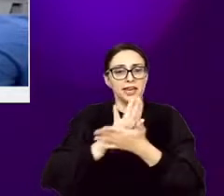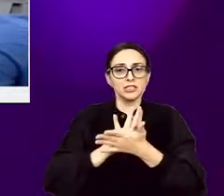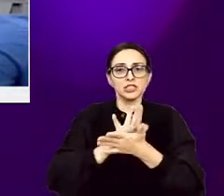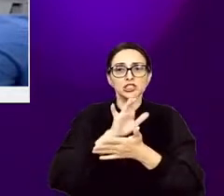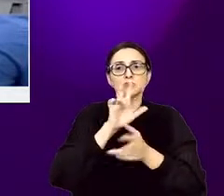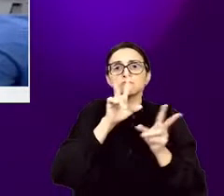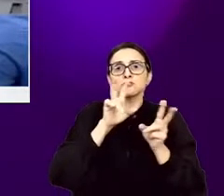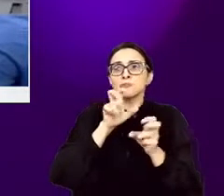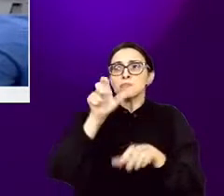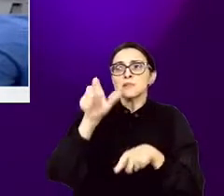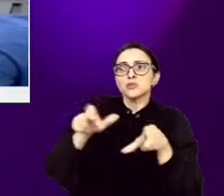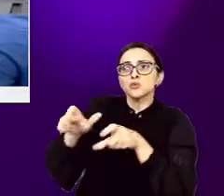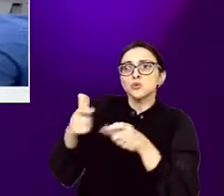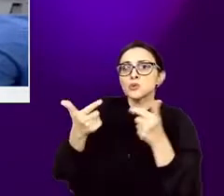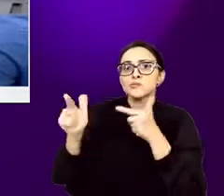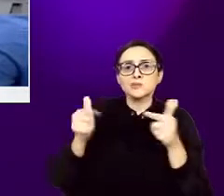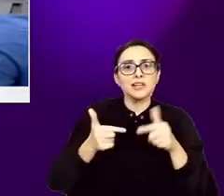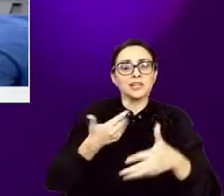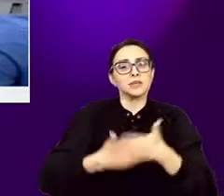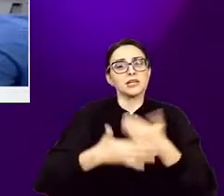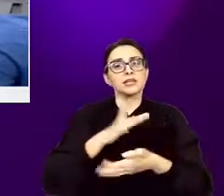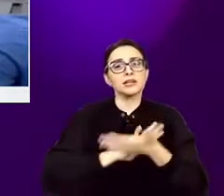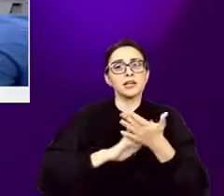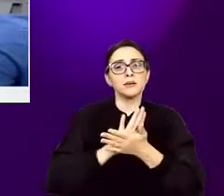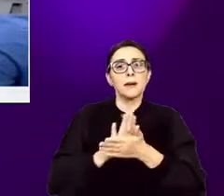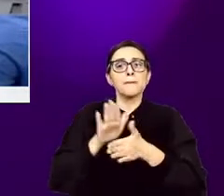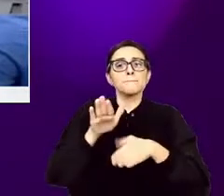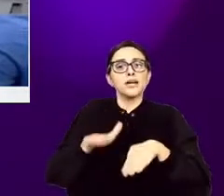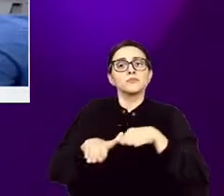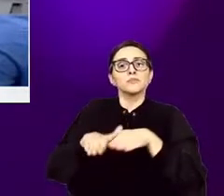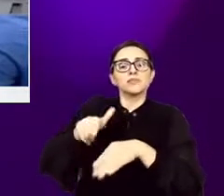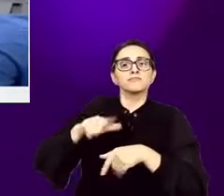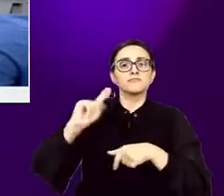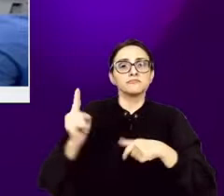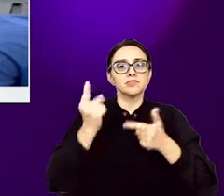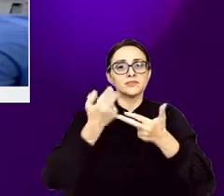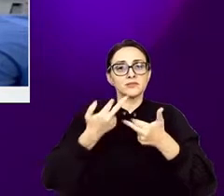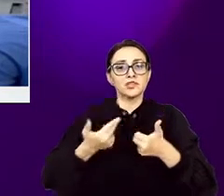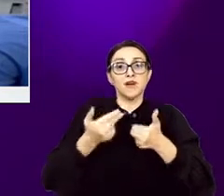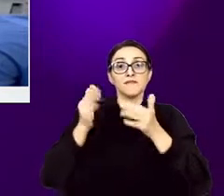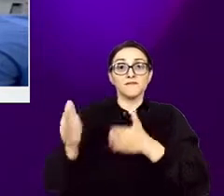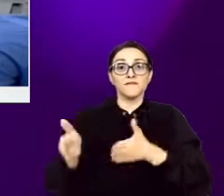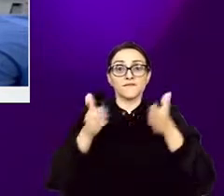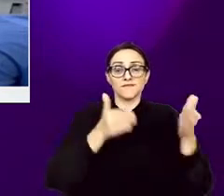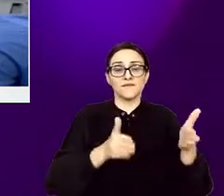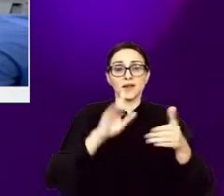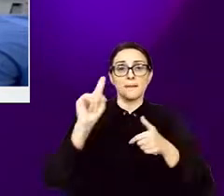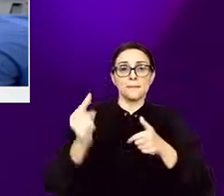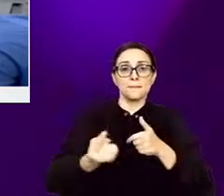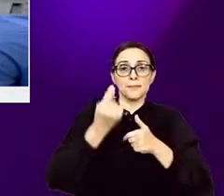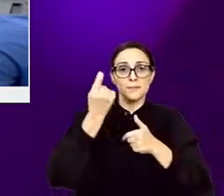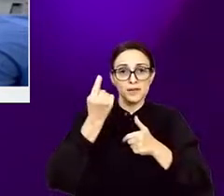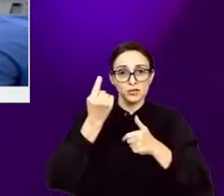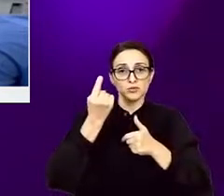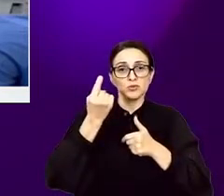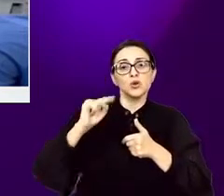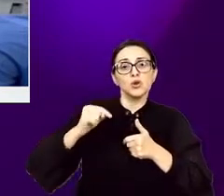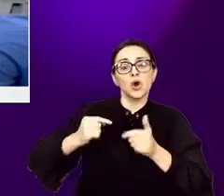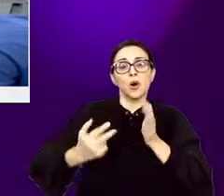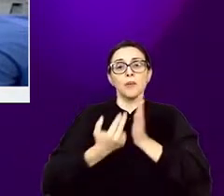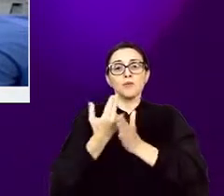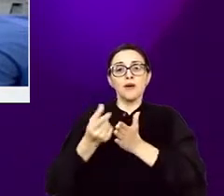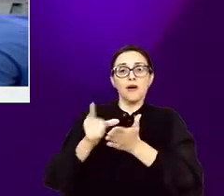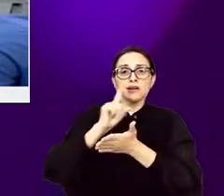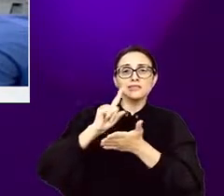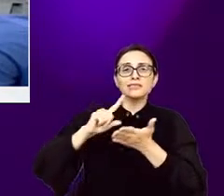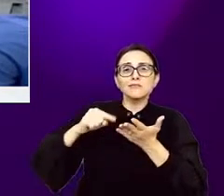mais pessoas na sala. Então, em relação ao passo a passo propriamente dito, a gente tem duas fases. A fase de pré-operatório, que inclui muito disso